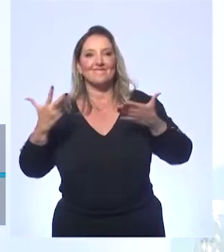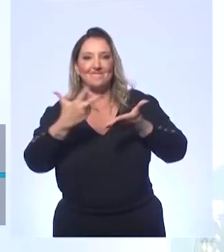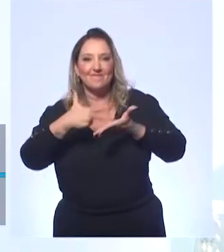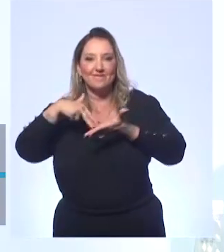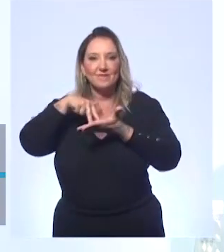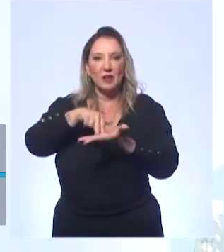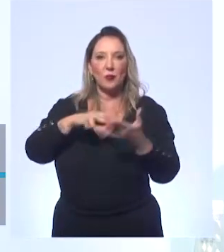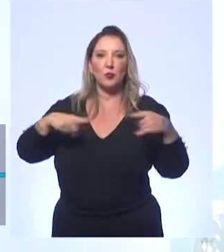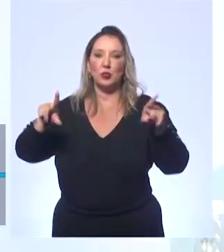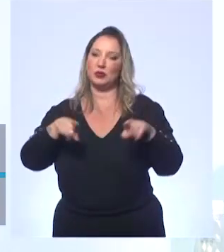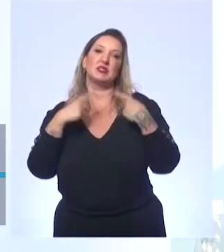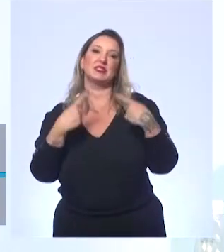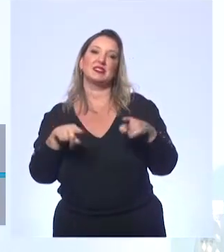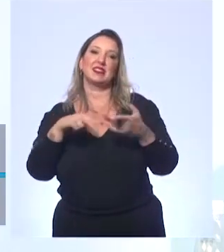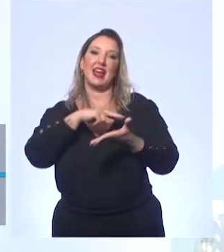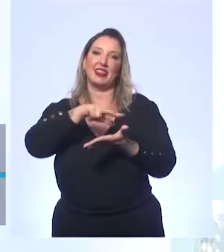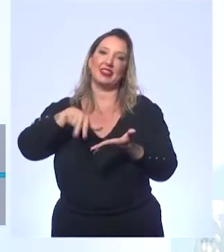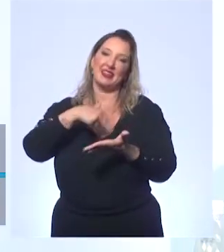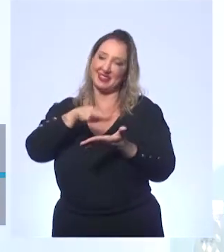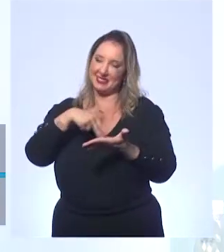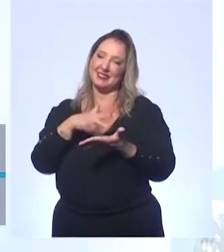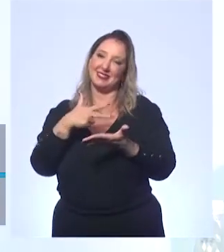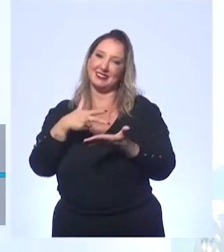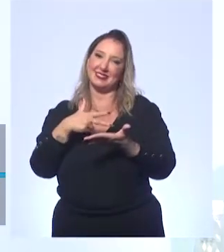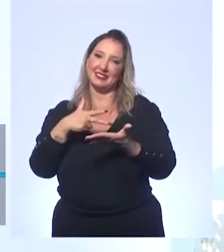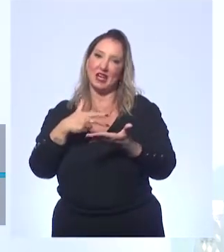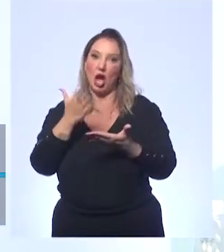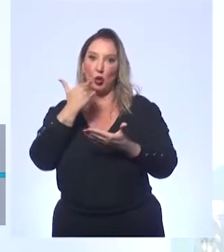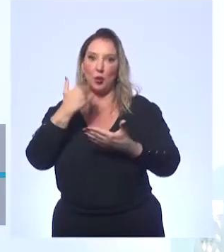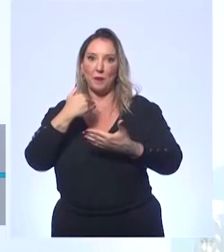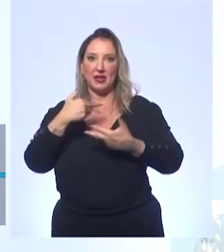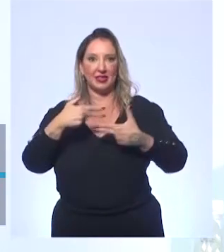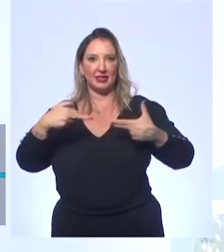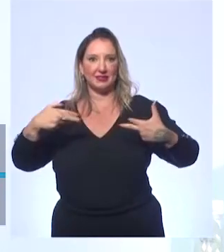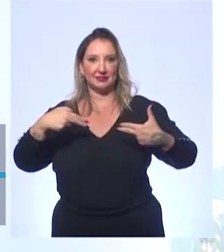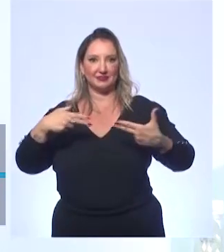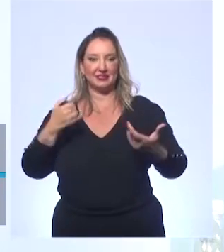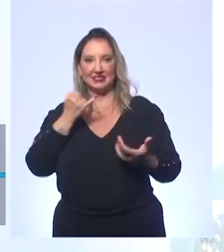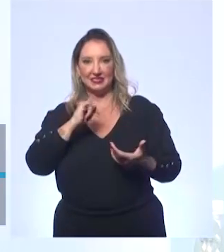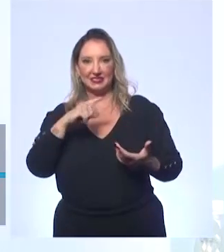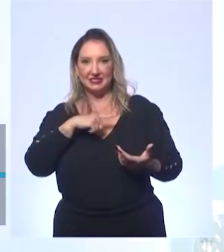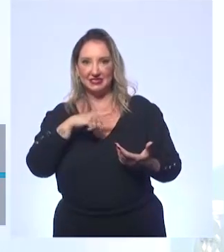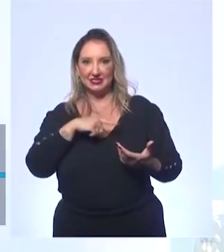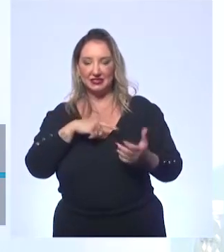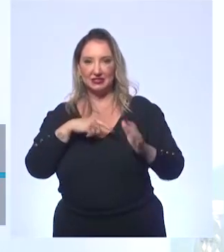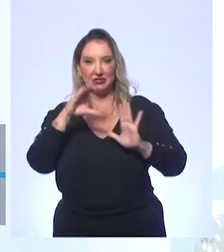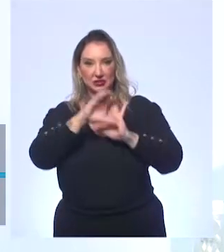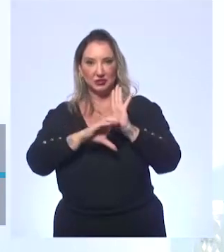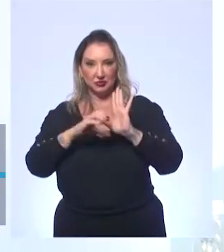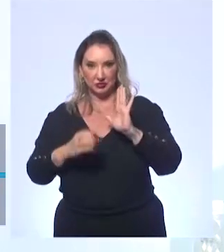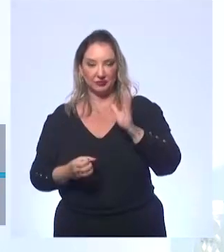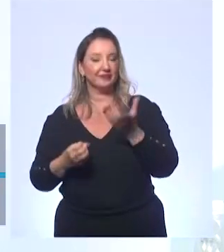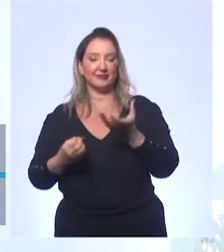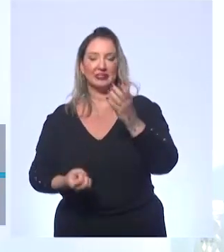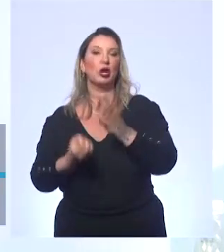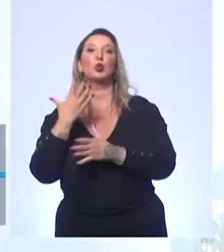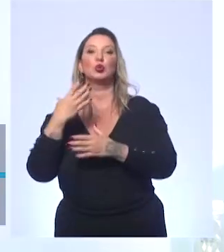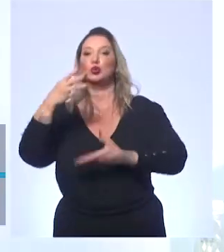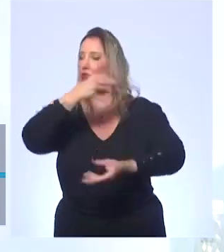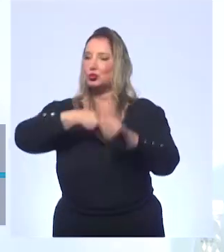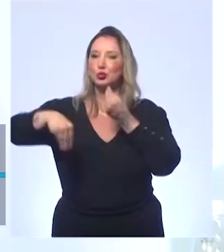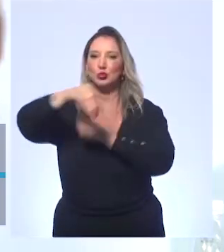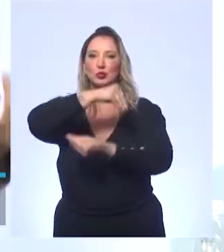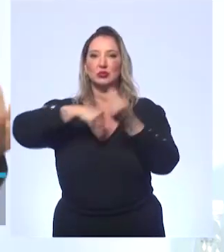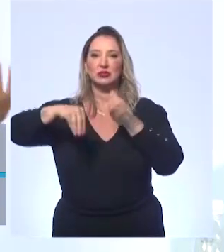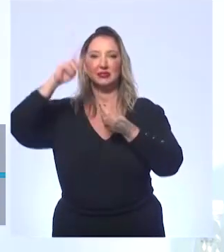essa música, essa dança e essa gastronomia. Se nós temos algo na Constituição do Brasil, nessa miscigenação